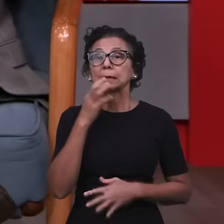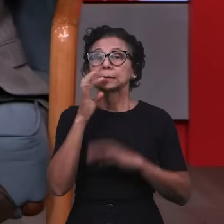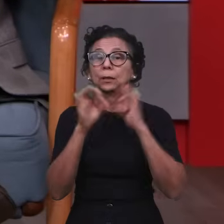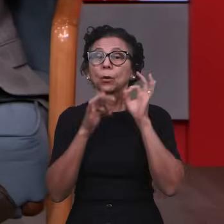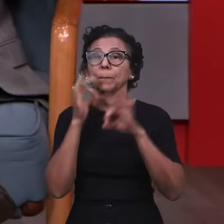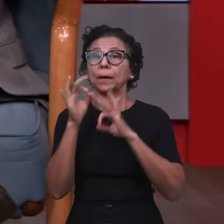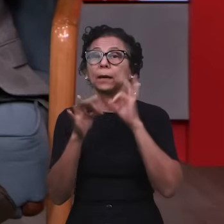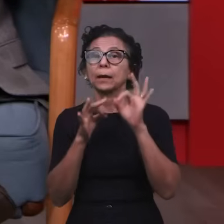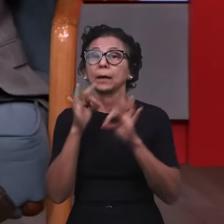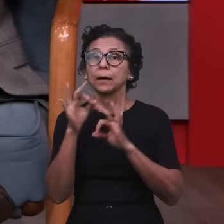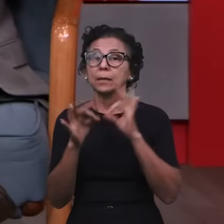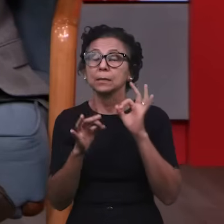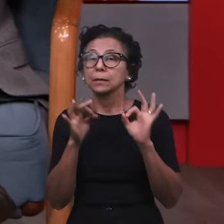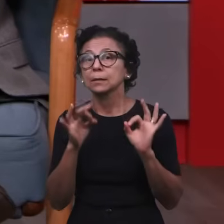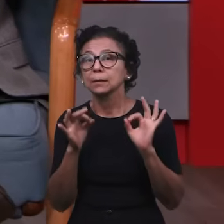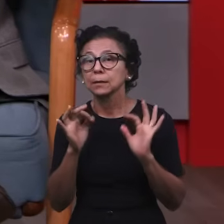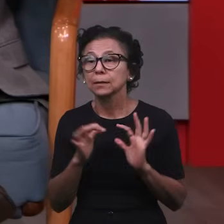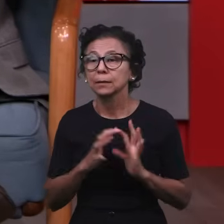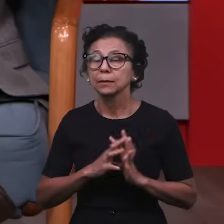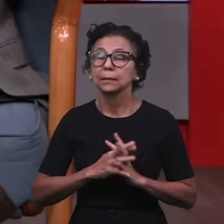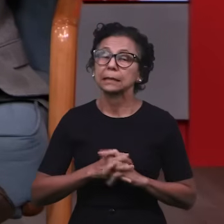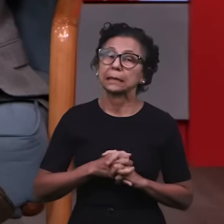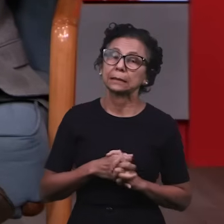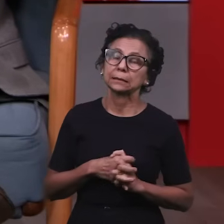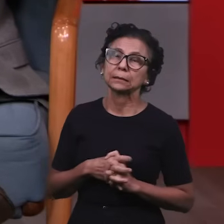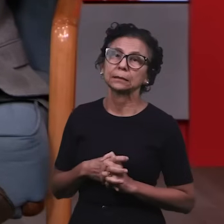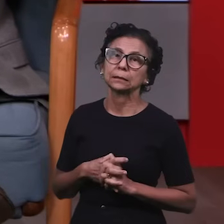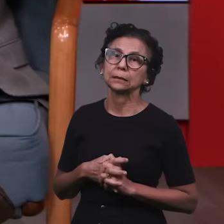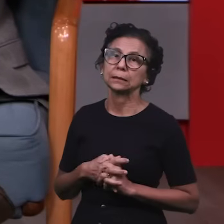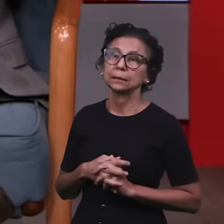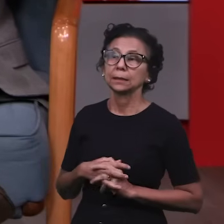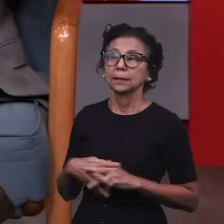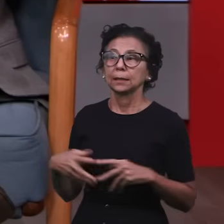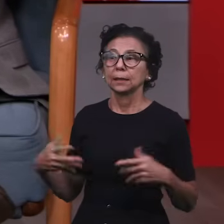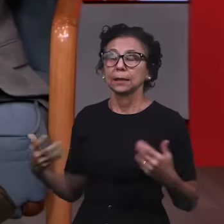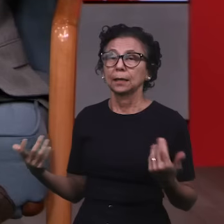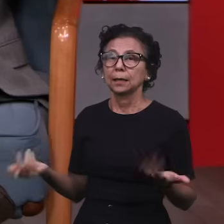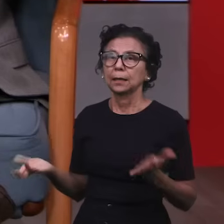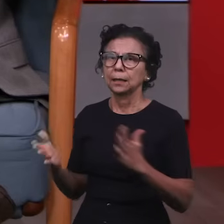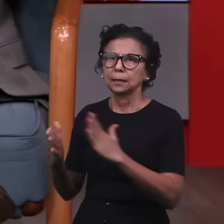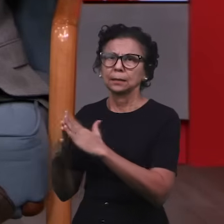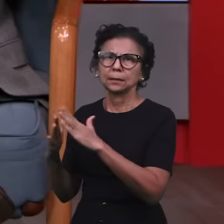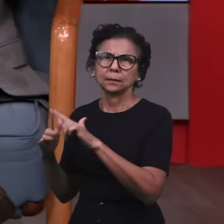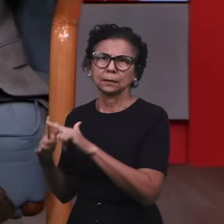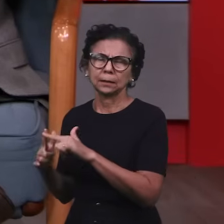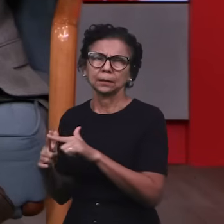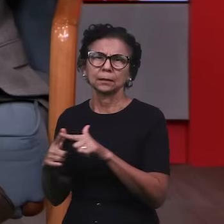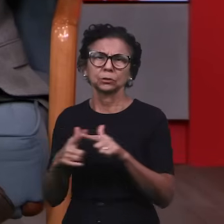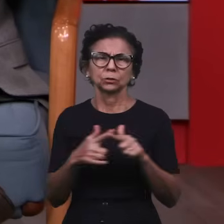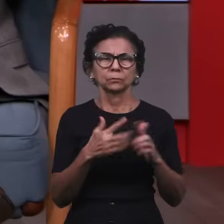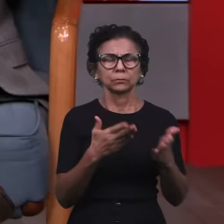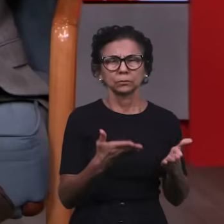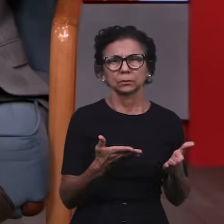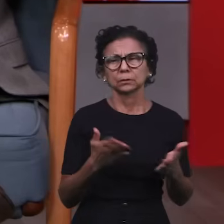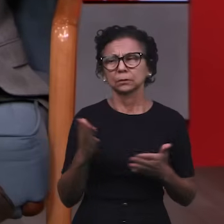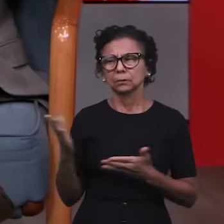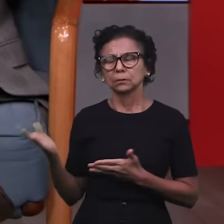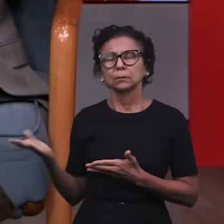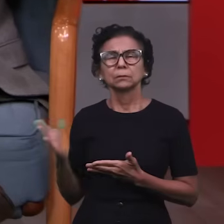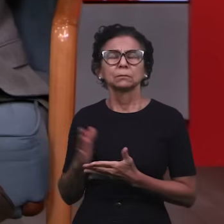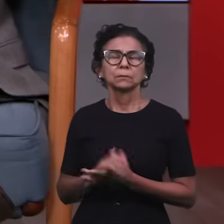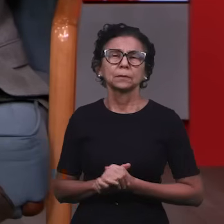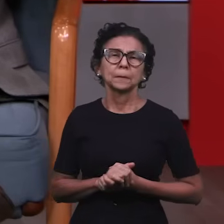e isso que você fala, você expõe a igreja, a sua igreja. Expõe o